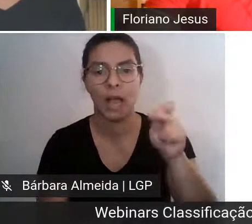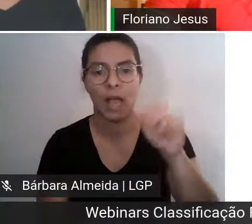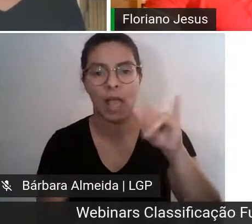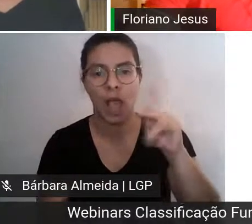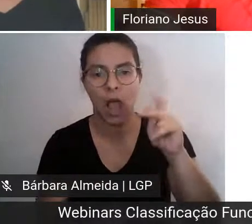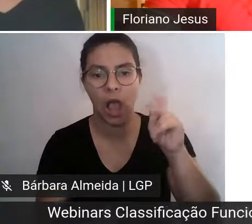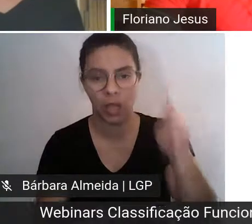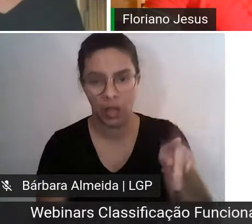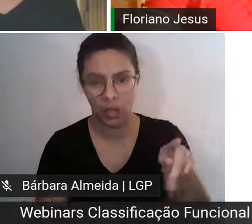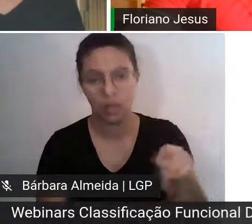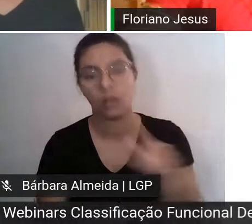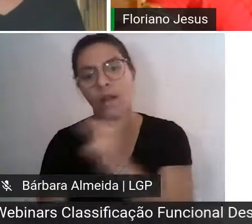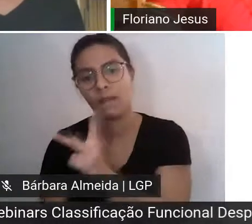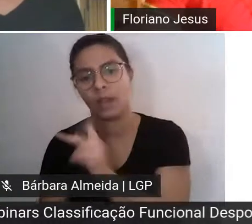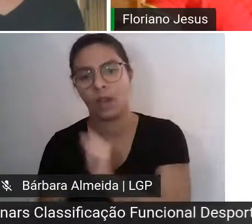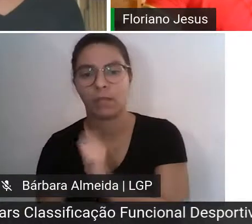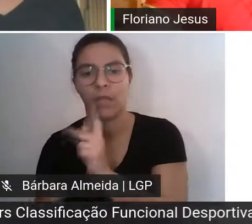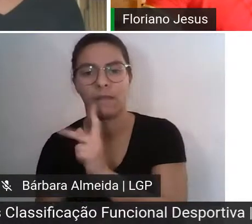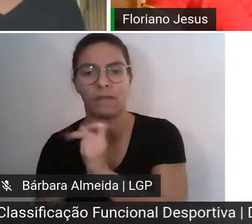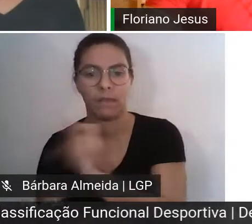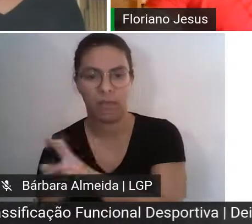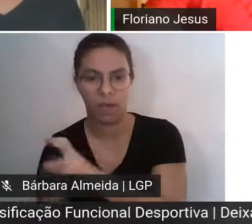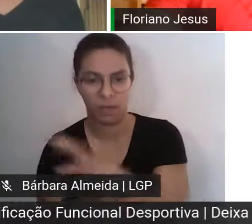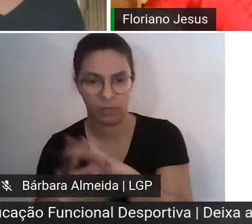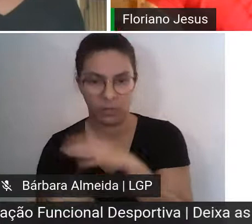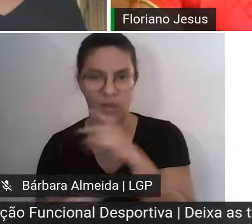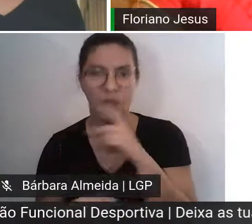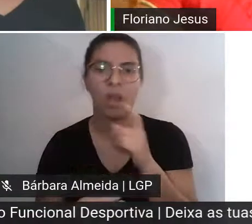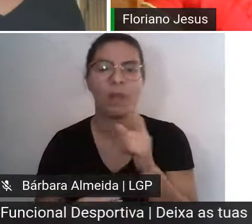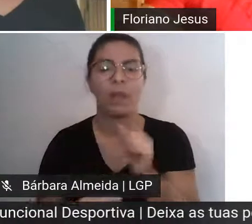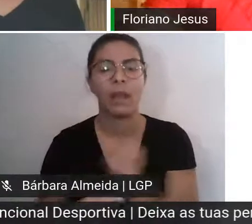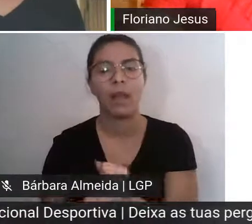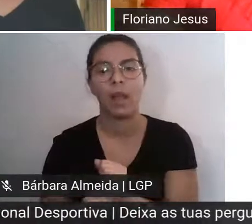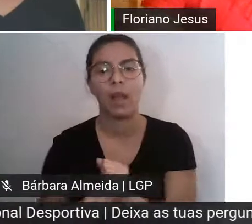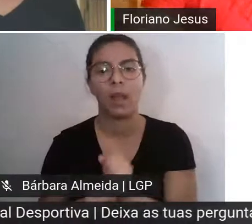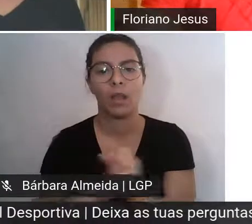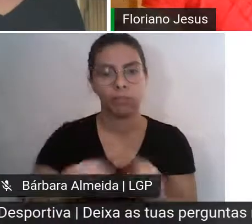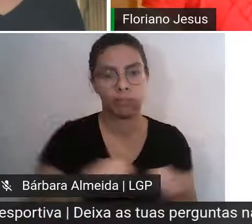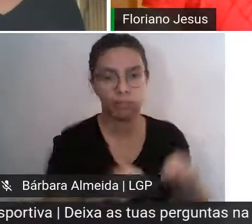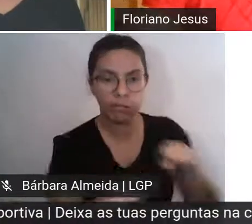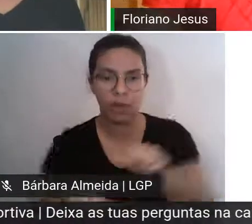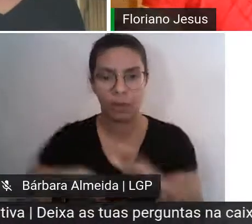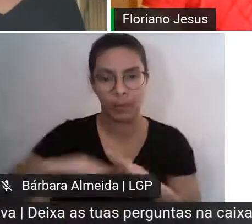vá, que é só para gaia de um lado, tem um flutuador lateral.